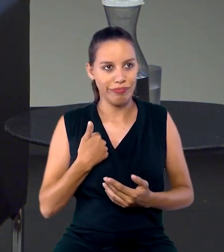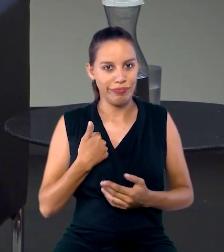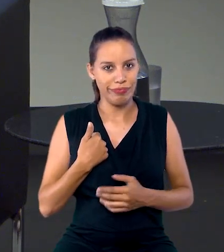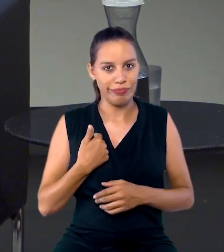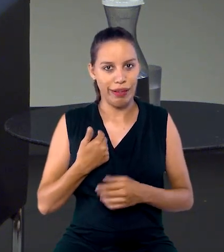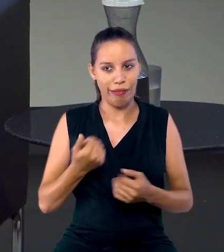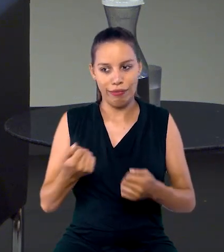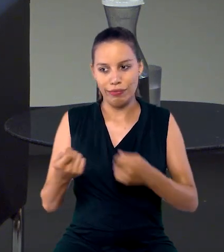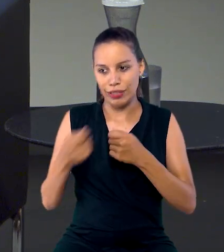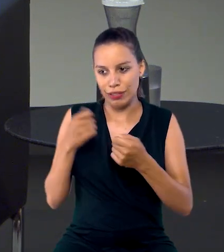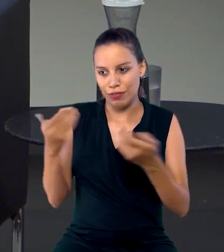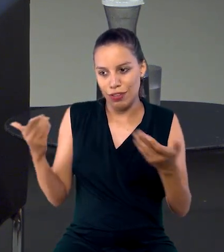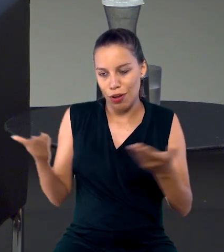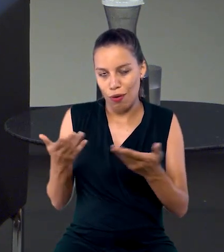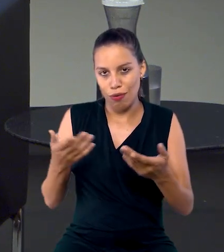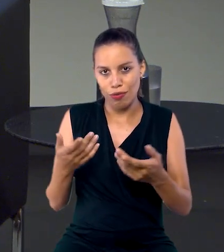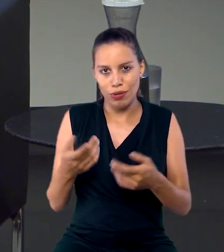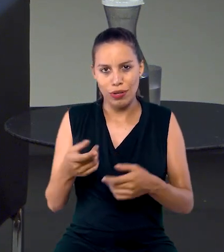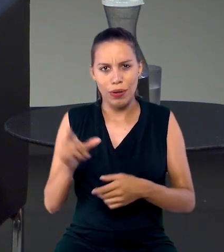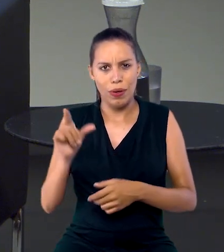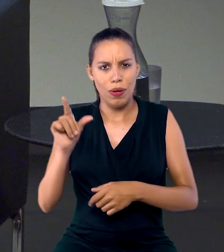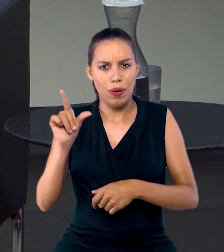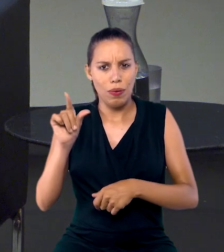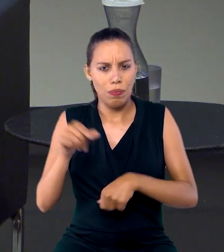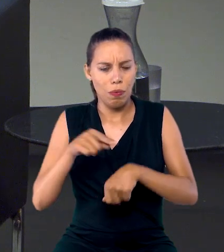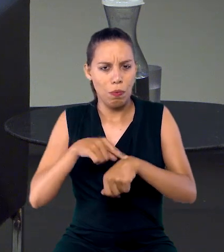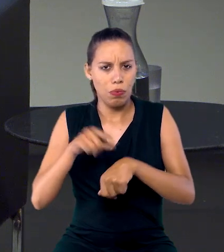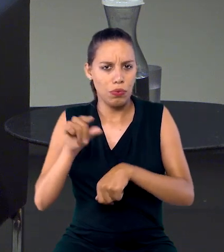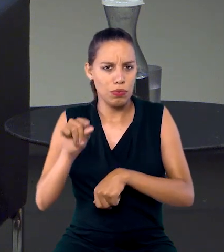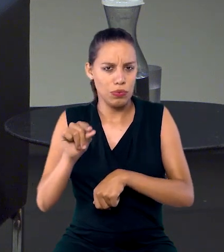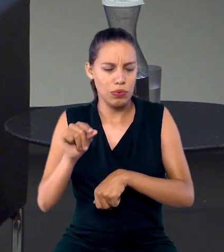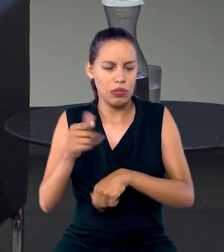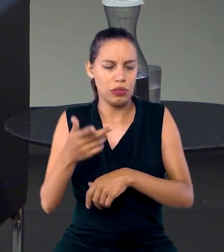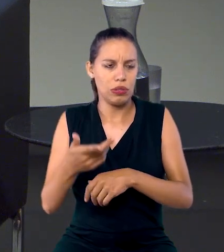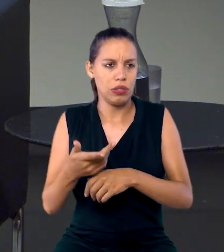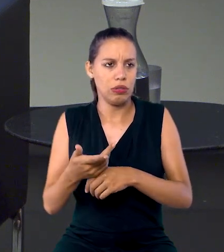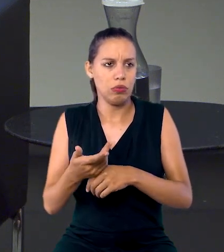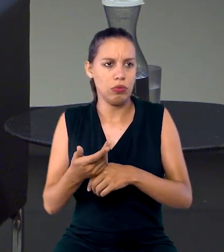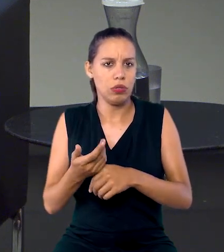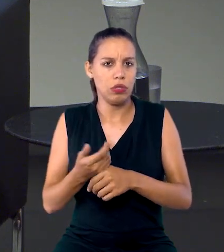né, desde que a gente criou a Suma Uma, eu tenho bem menos tempo para